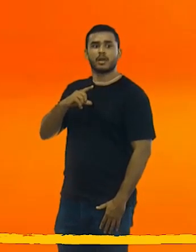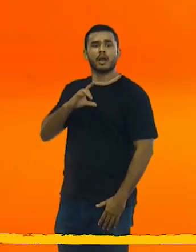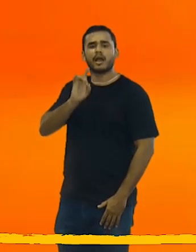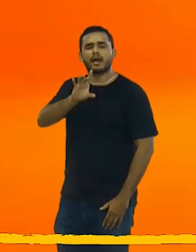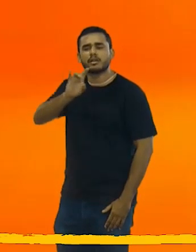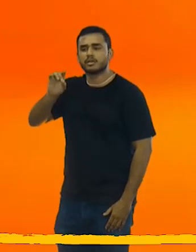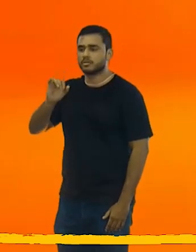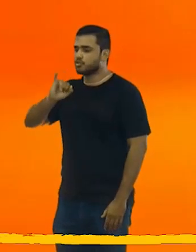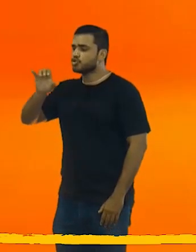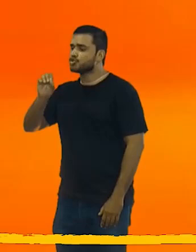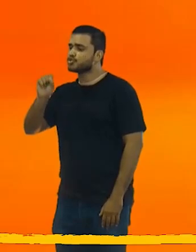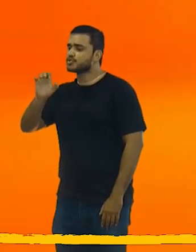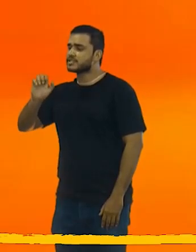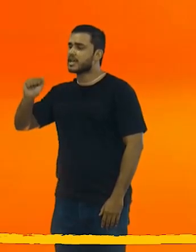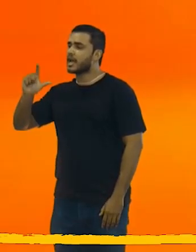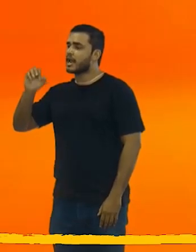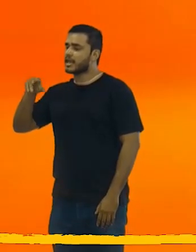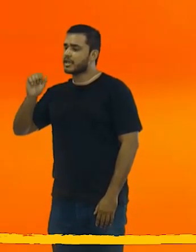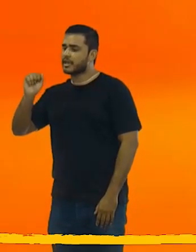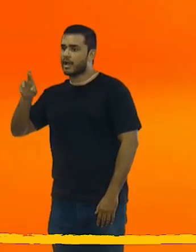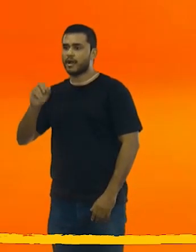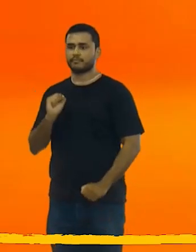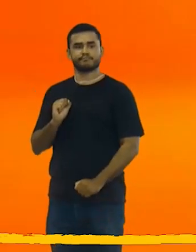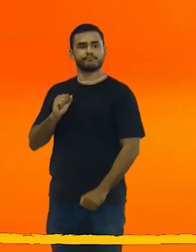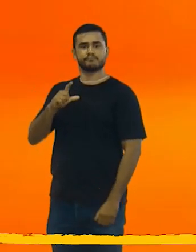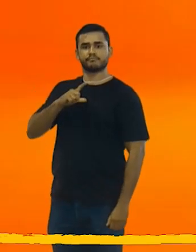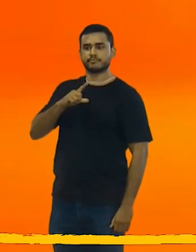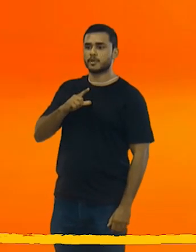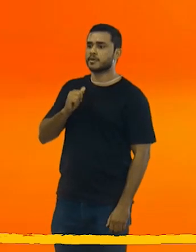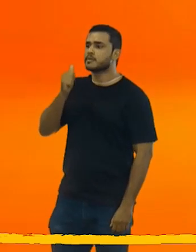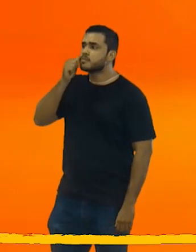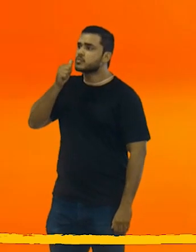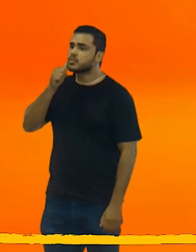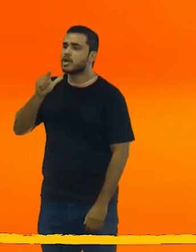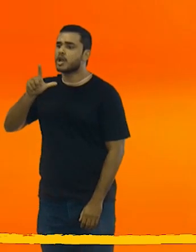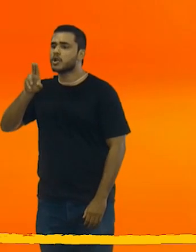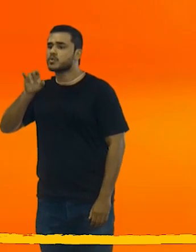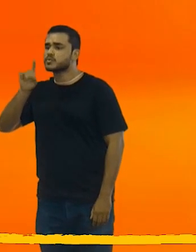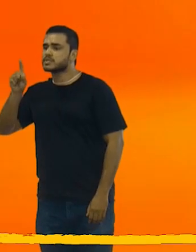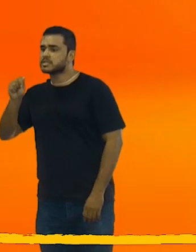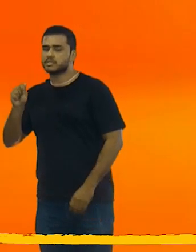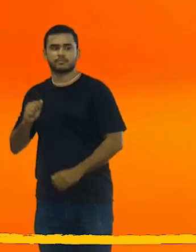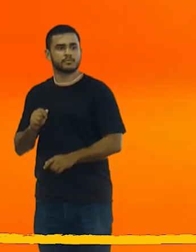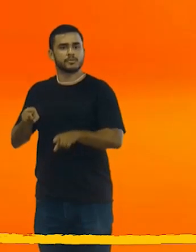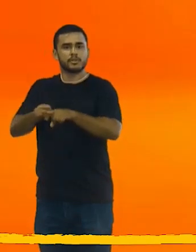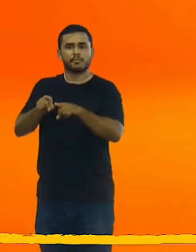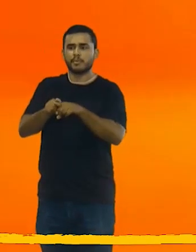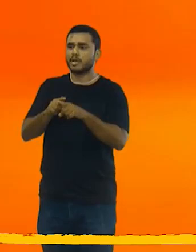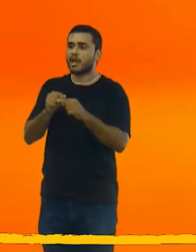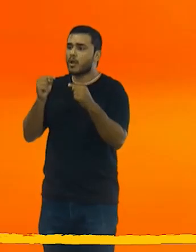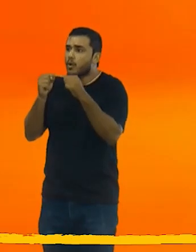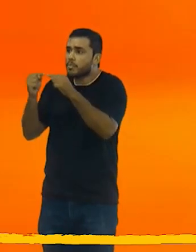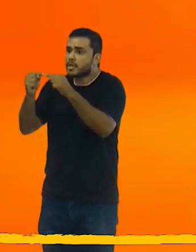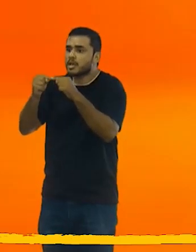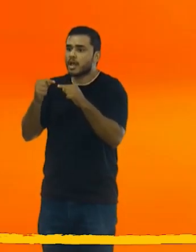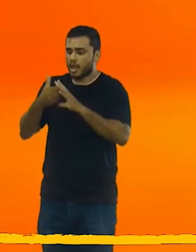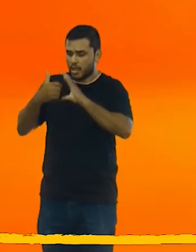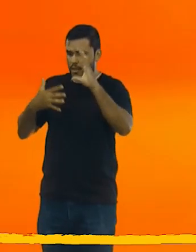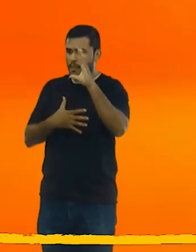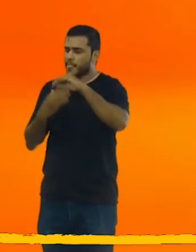de O15, nós somos um pouco do João Grilo do Alto da Compadecida, nós somos um pouco